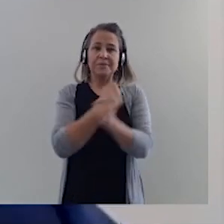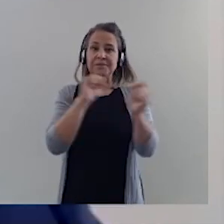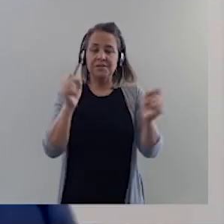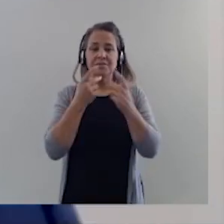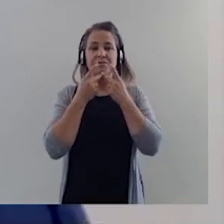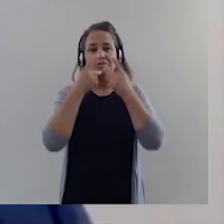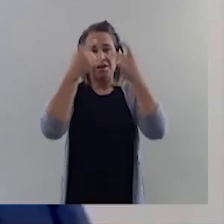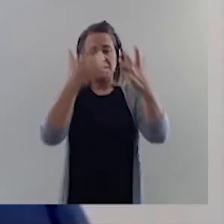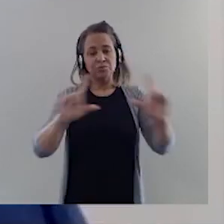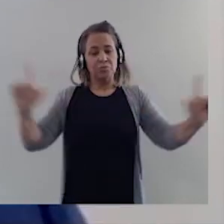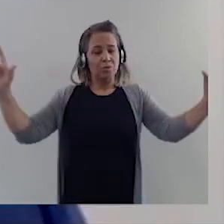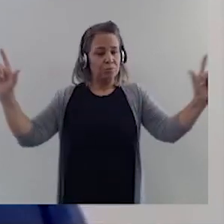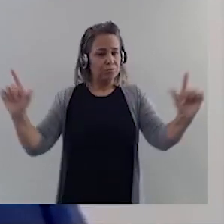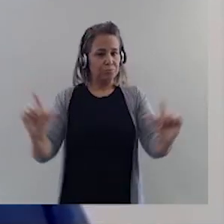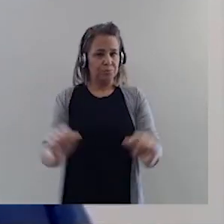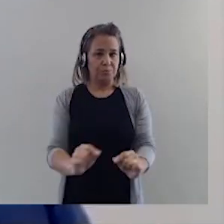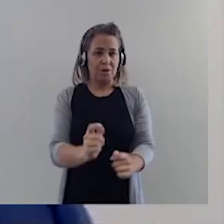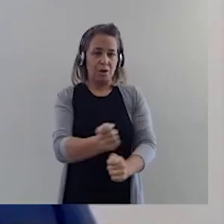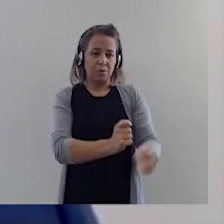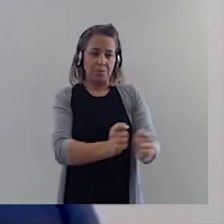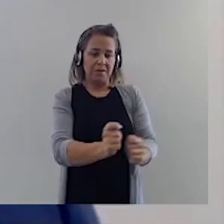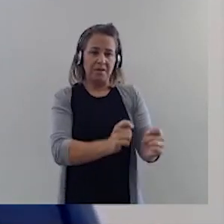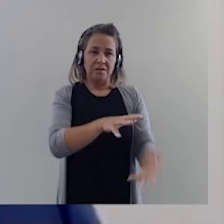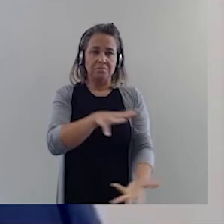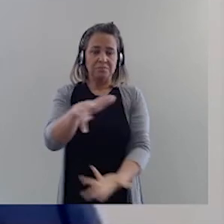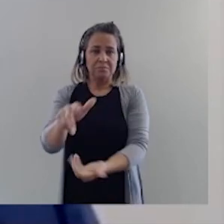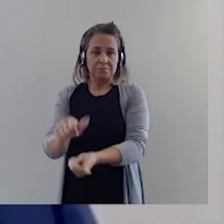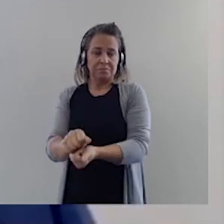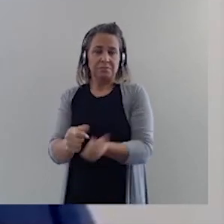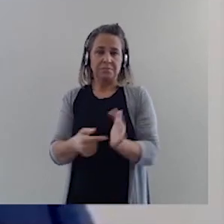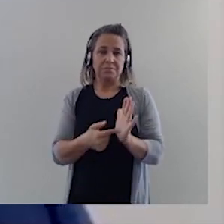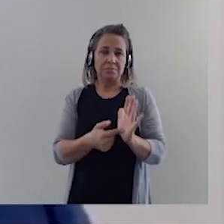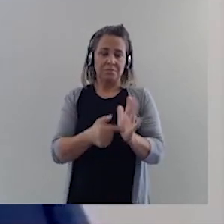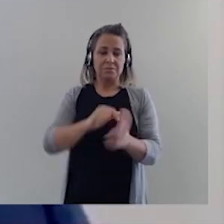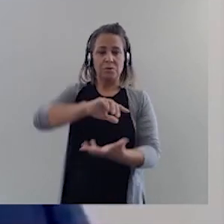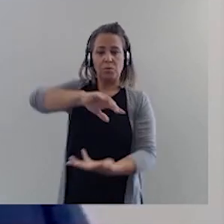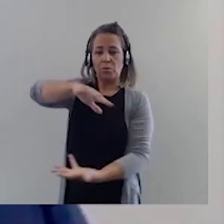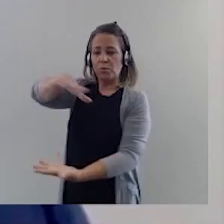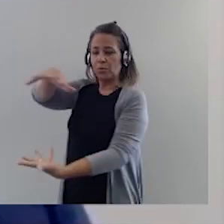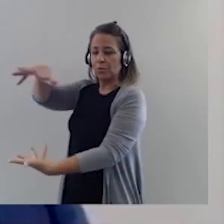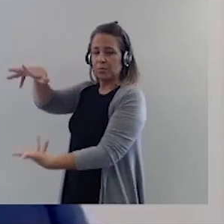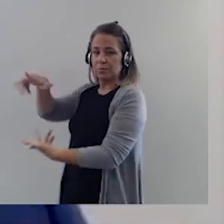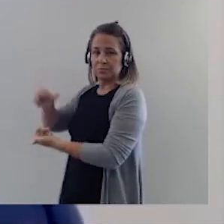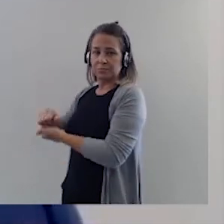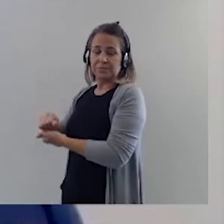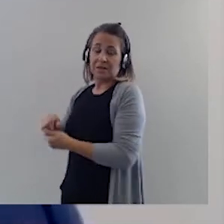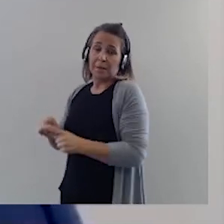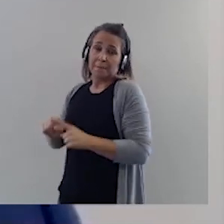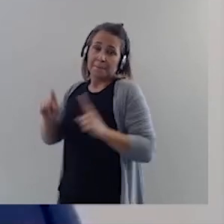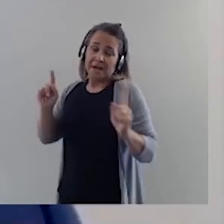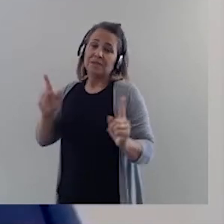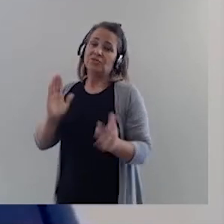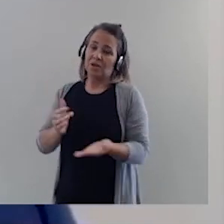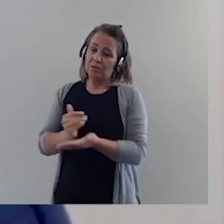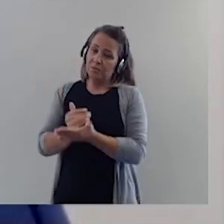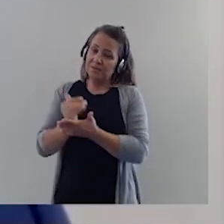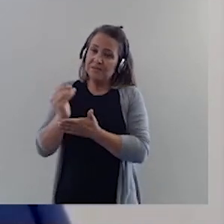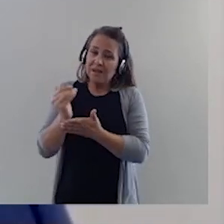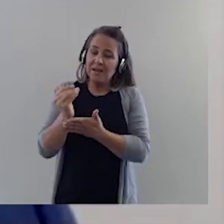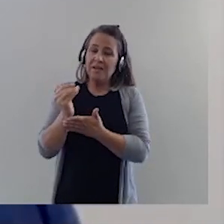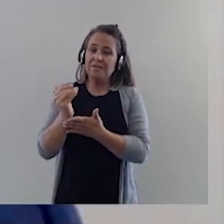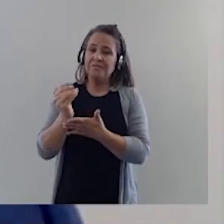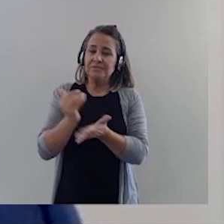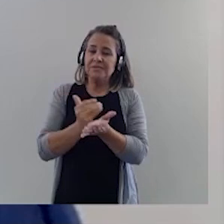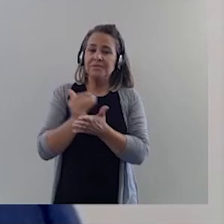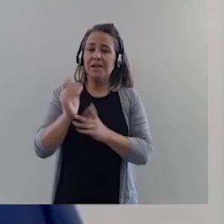uma redução do mercado mundial em termos globalizados, mas já vinha se discutindo os efeitos